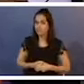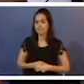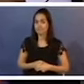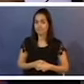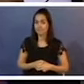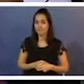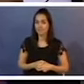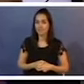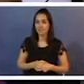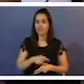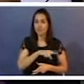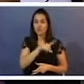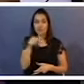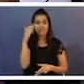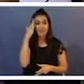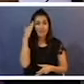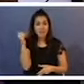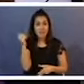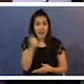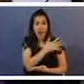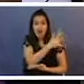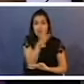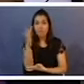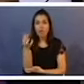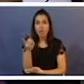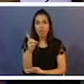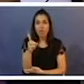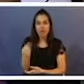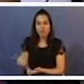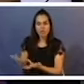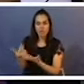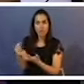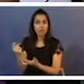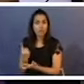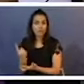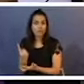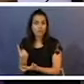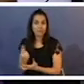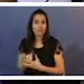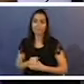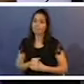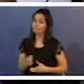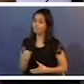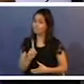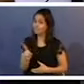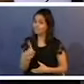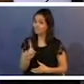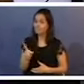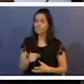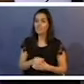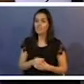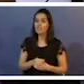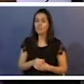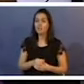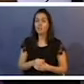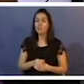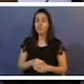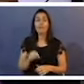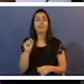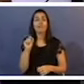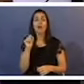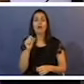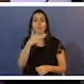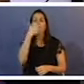queimadas e vocês sabiam que a floresta ela não pega fogo sozinha isso mesmo os maiores causadores